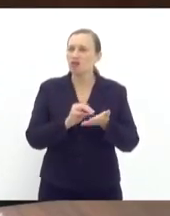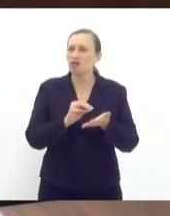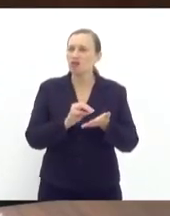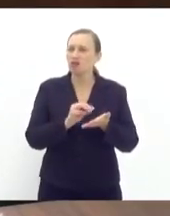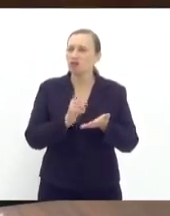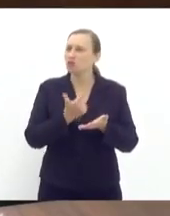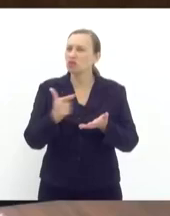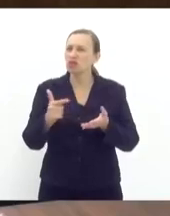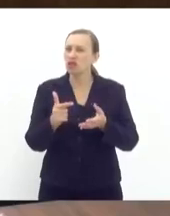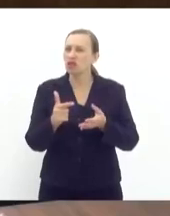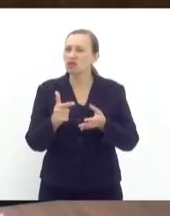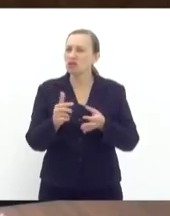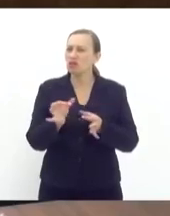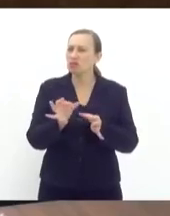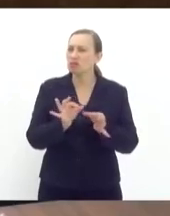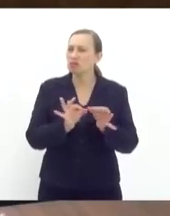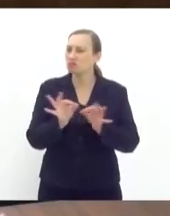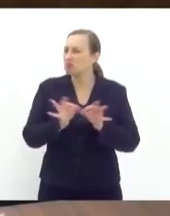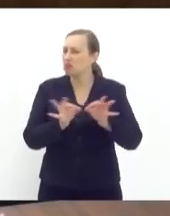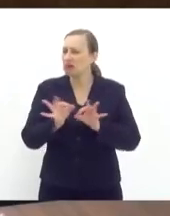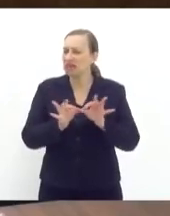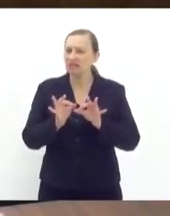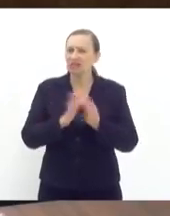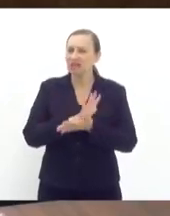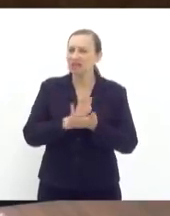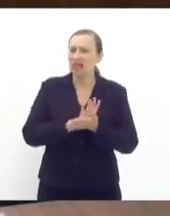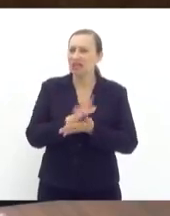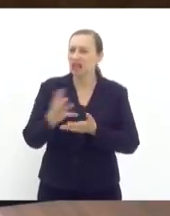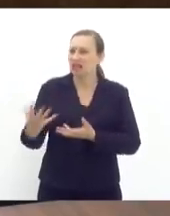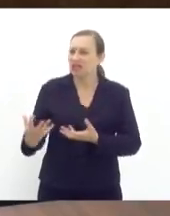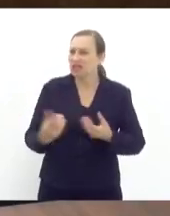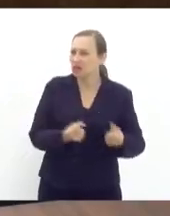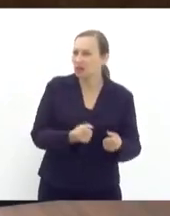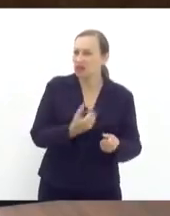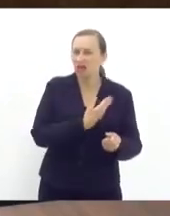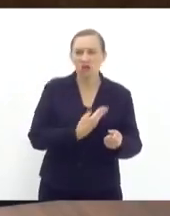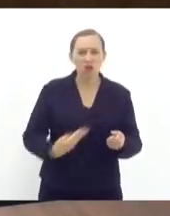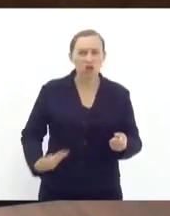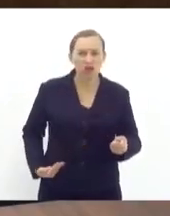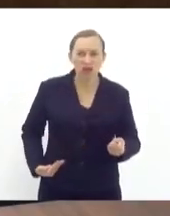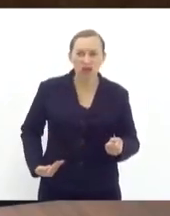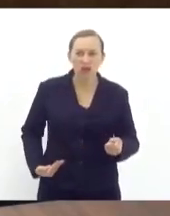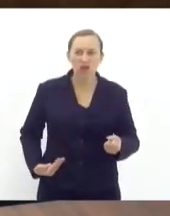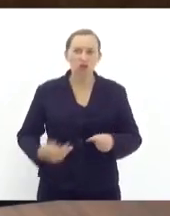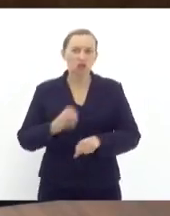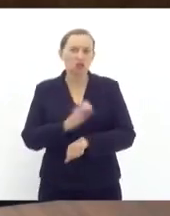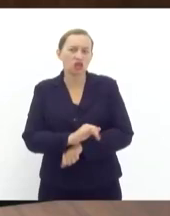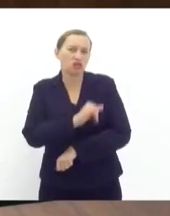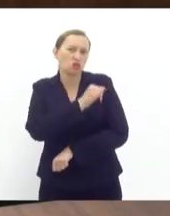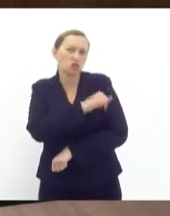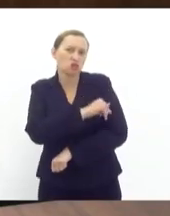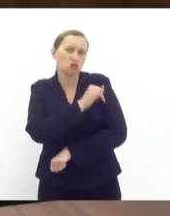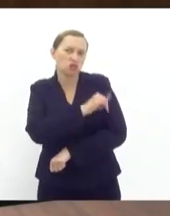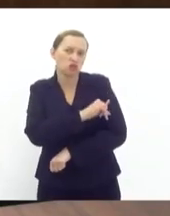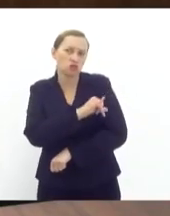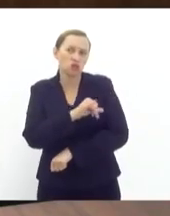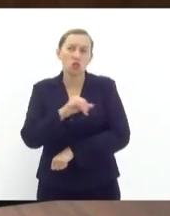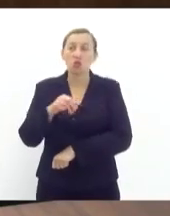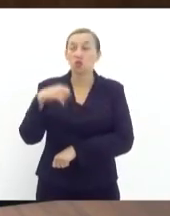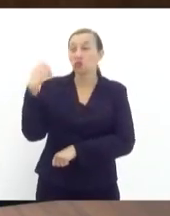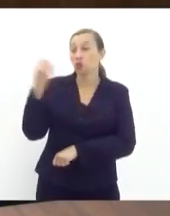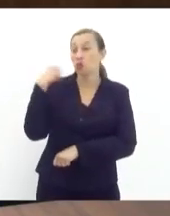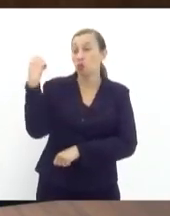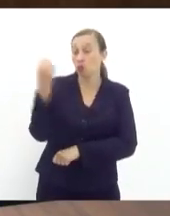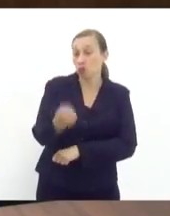um local de não apropriado para receber governadores do Estado do Rio de Janeiro do Rio Grande do Sul